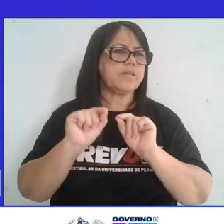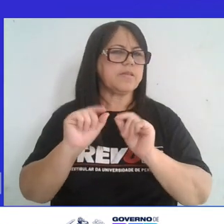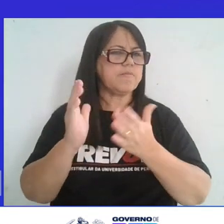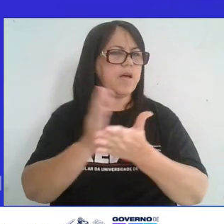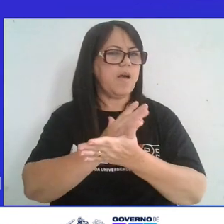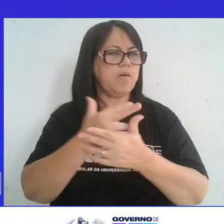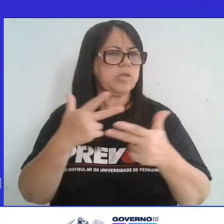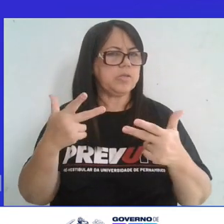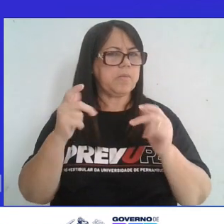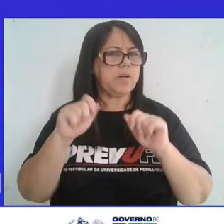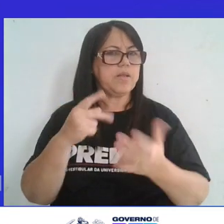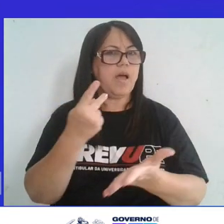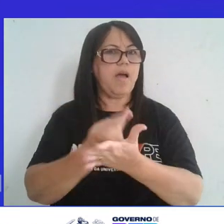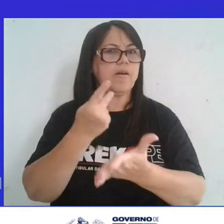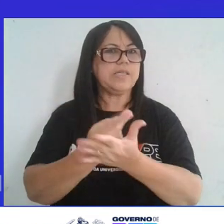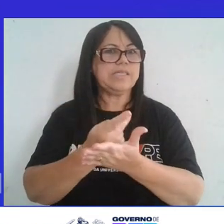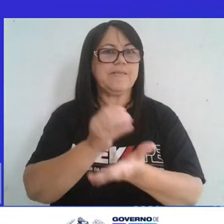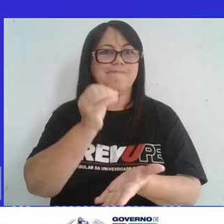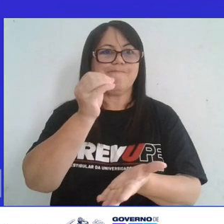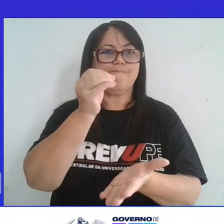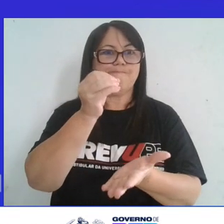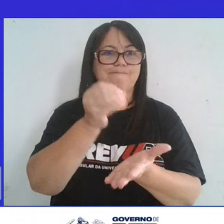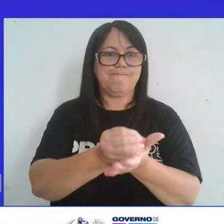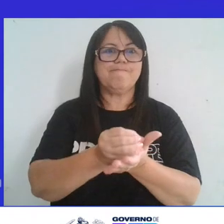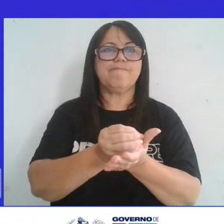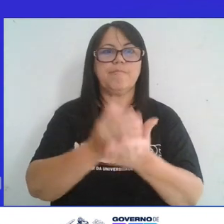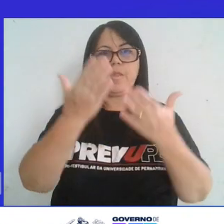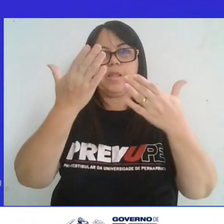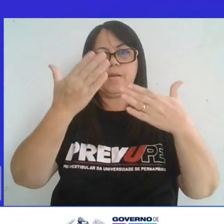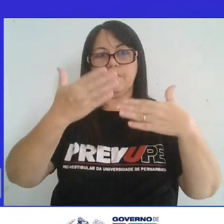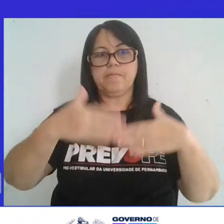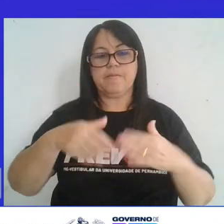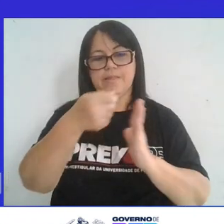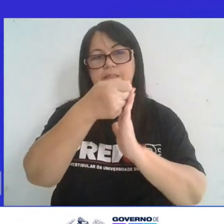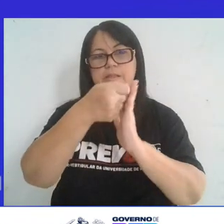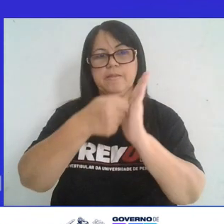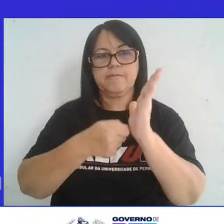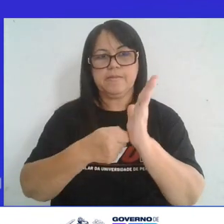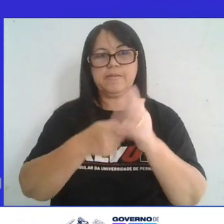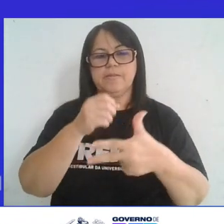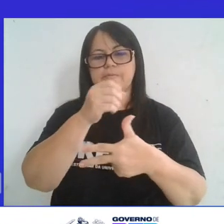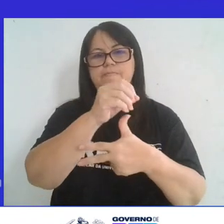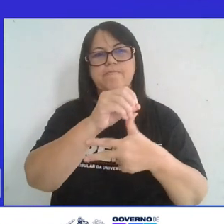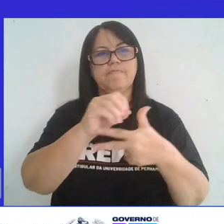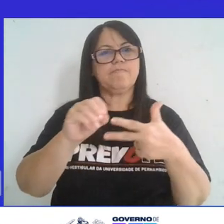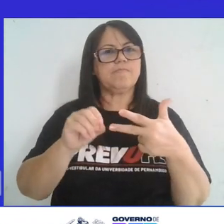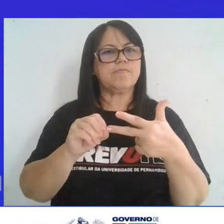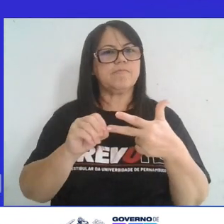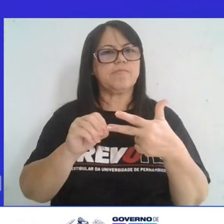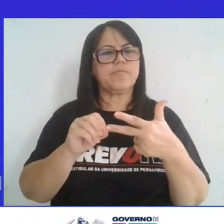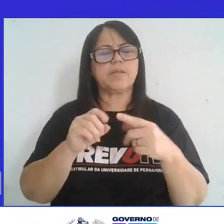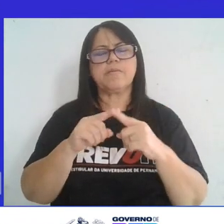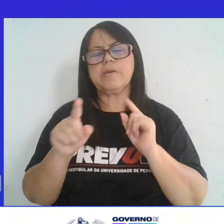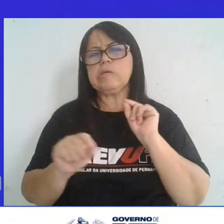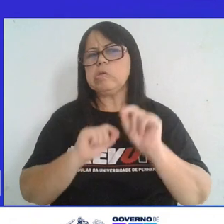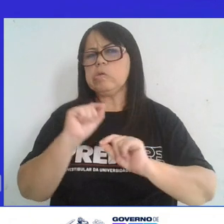algumas situações que levam à nota zero da redação do Enem, né? Então, o que que a gente tem